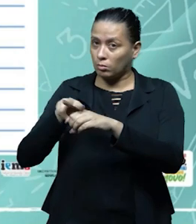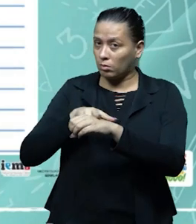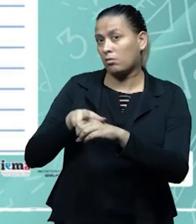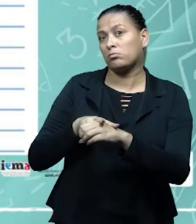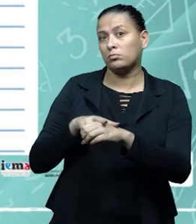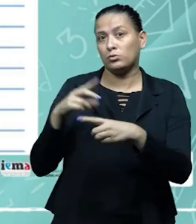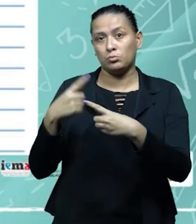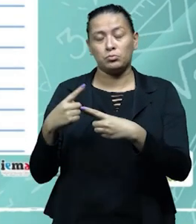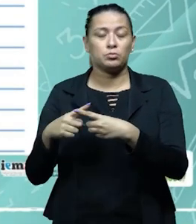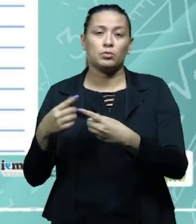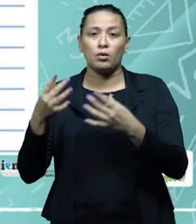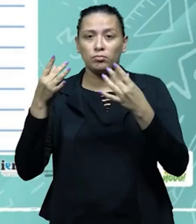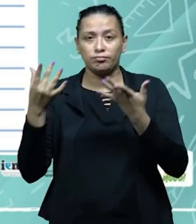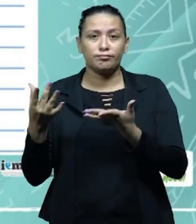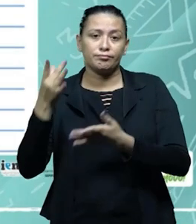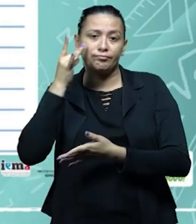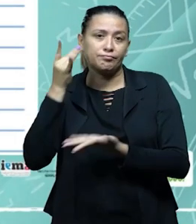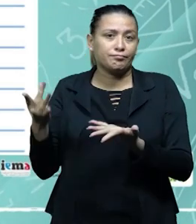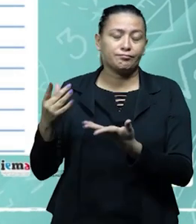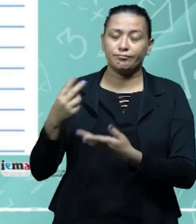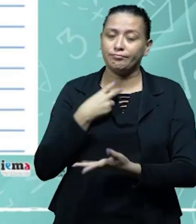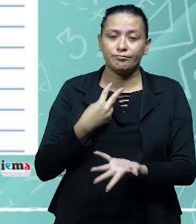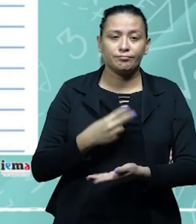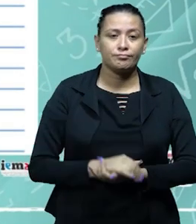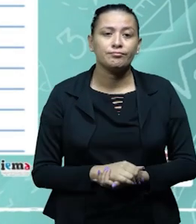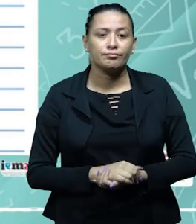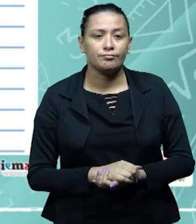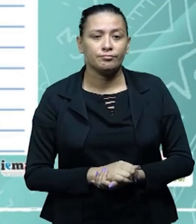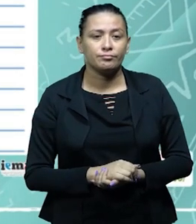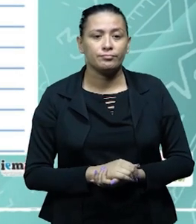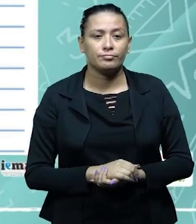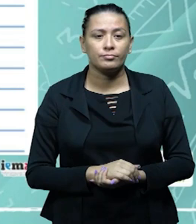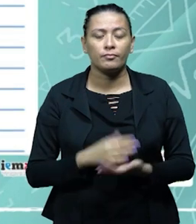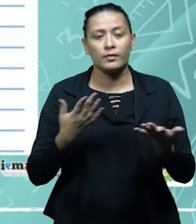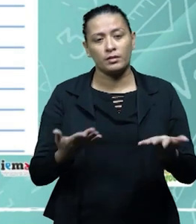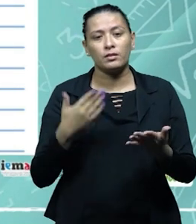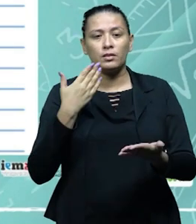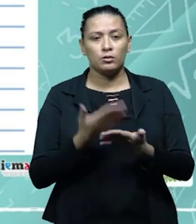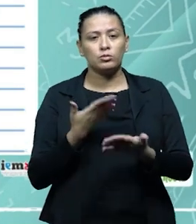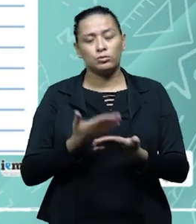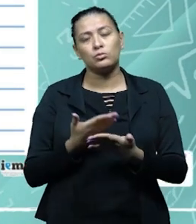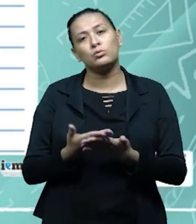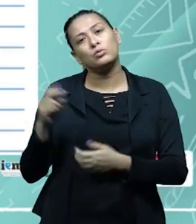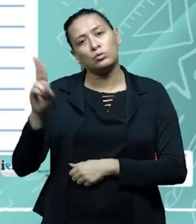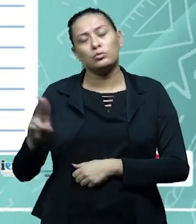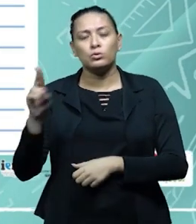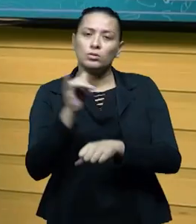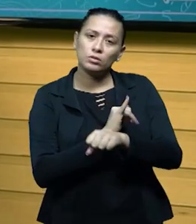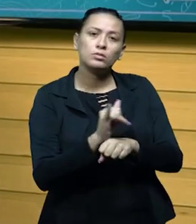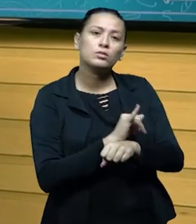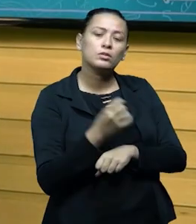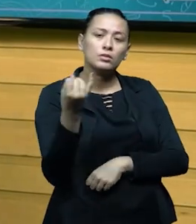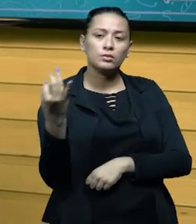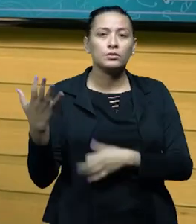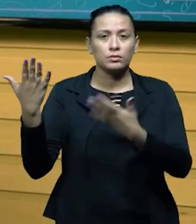momento e daí você vai colocar tá aqui ó a quantidade de vezes que que trabalhou que estudou com essa estratégia